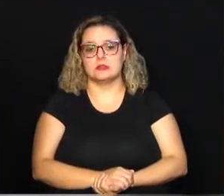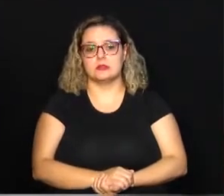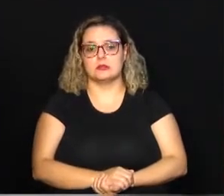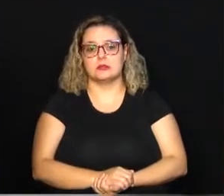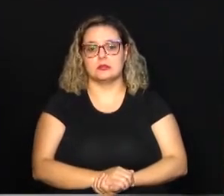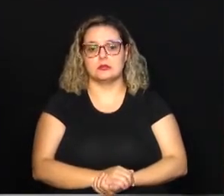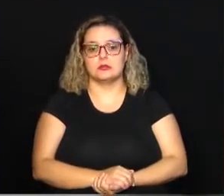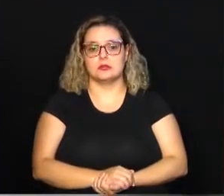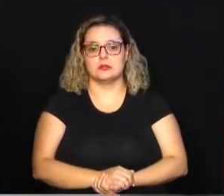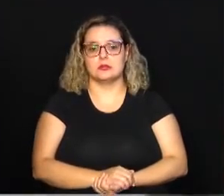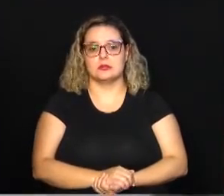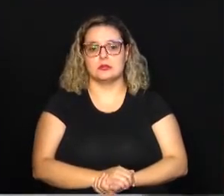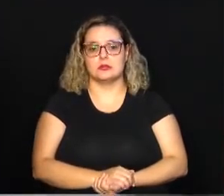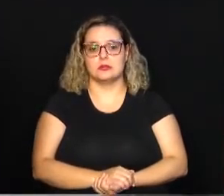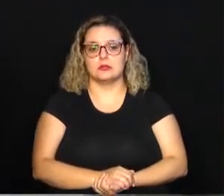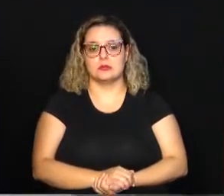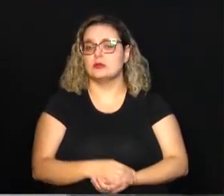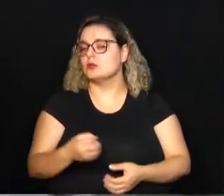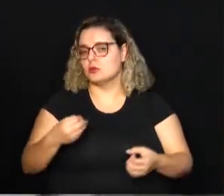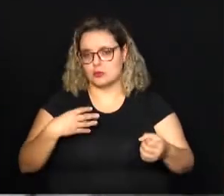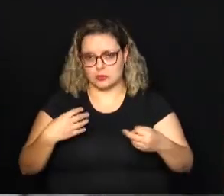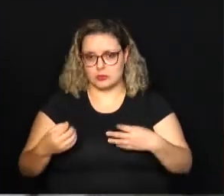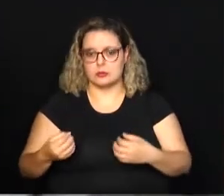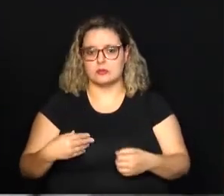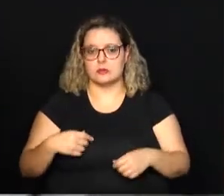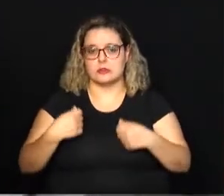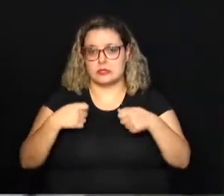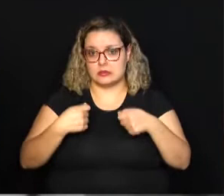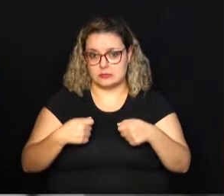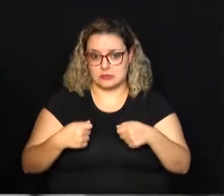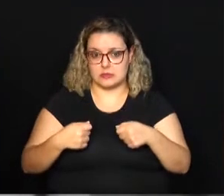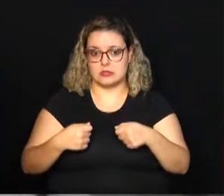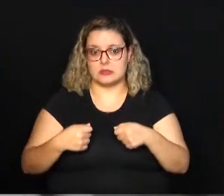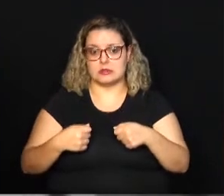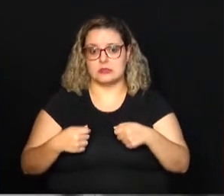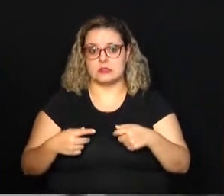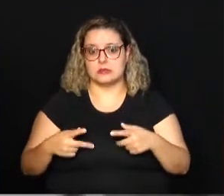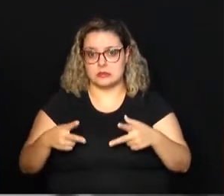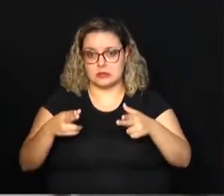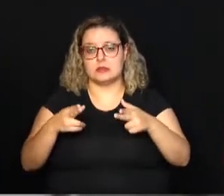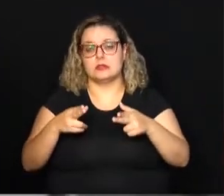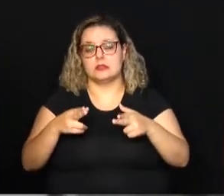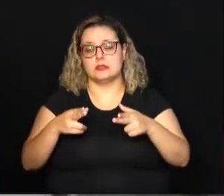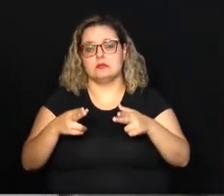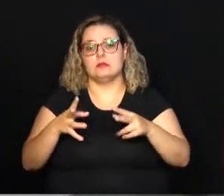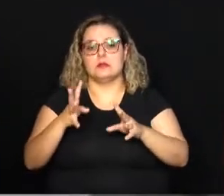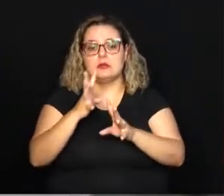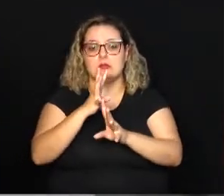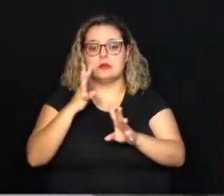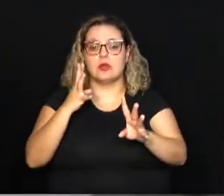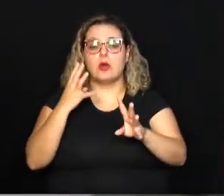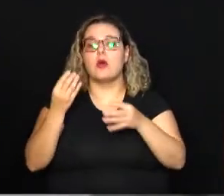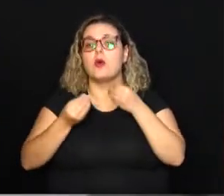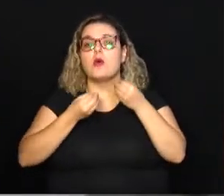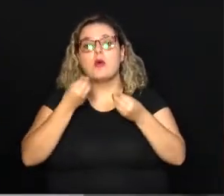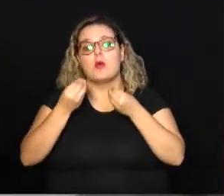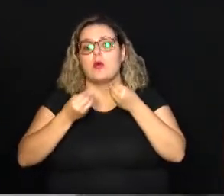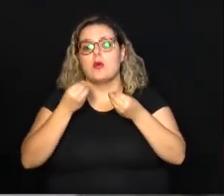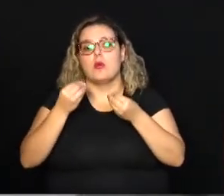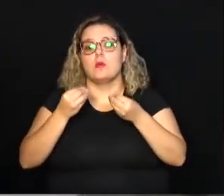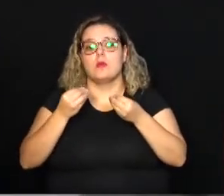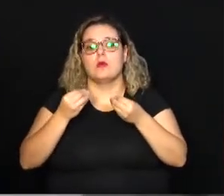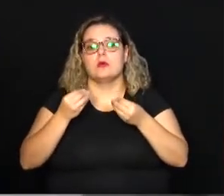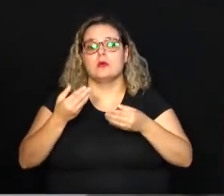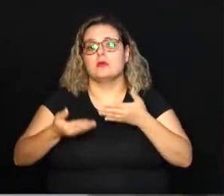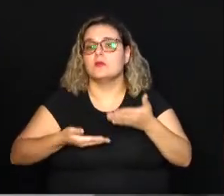oftalmológicos, os exames que a gente tem represados. Eu sei que tem uma fila enorme, como é que a rede pretende tratar